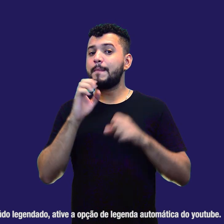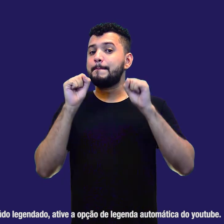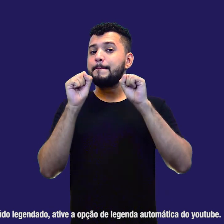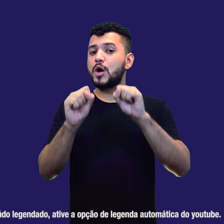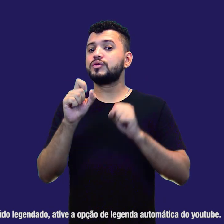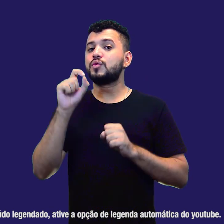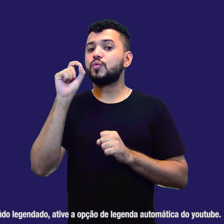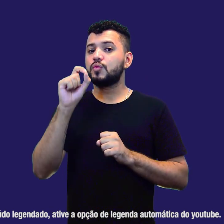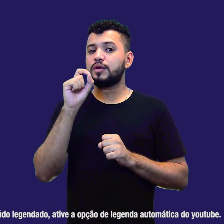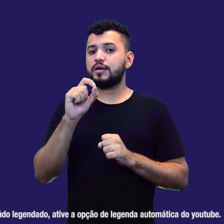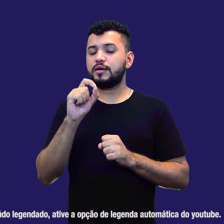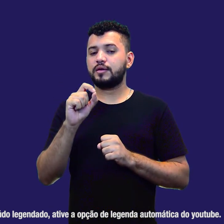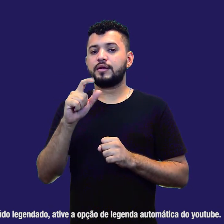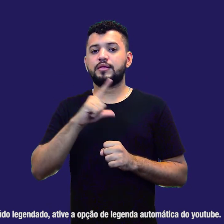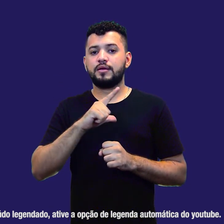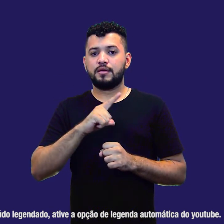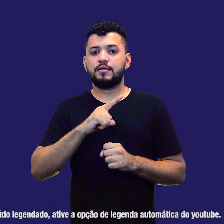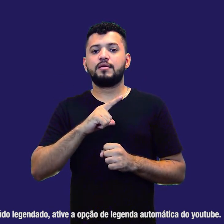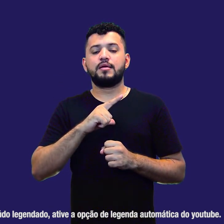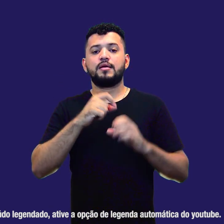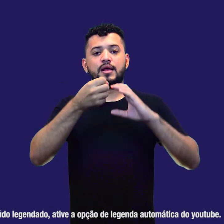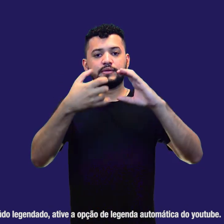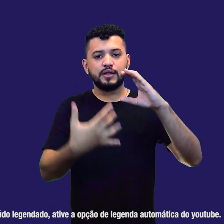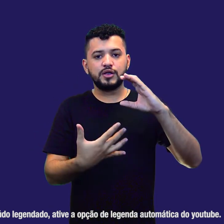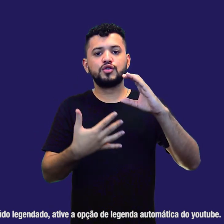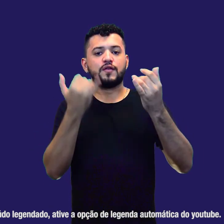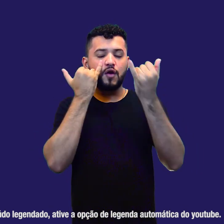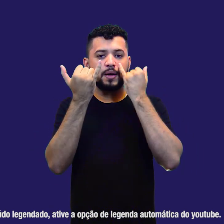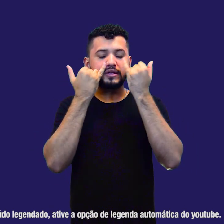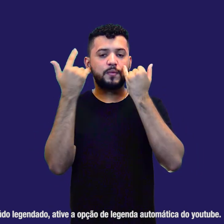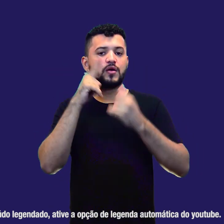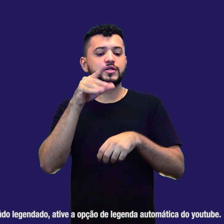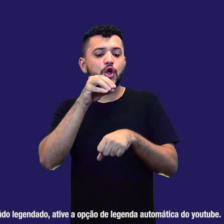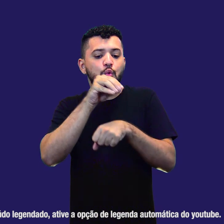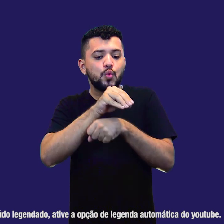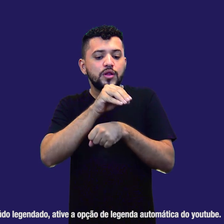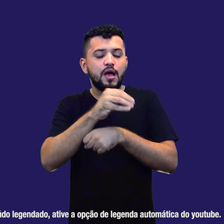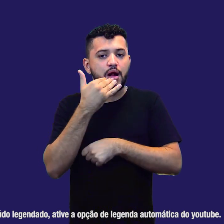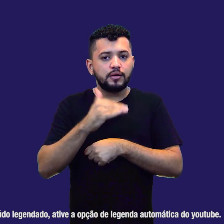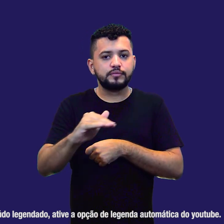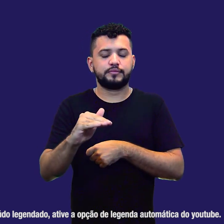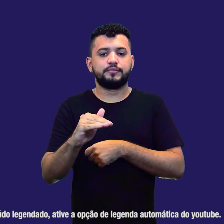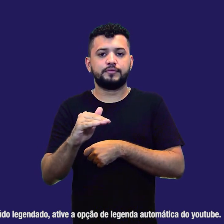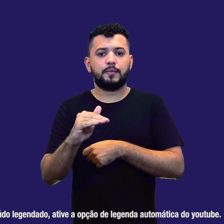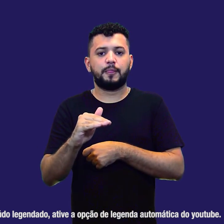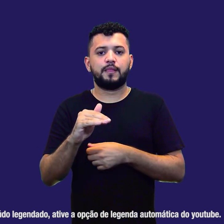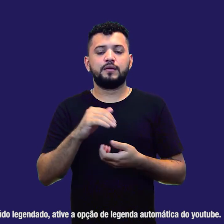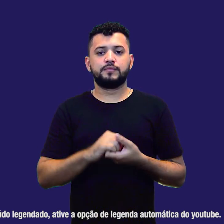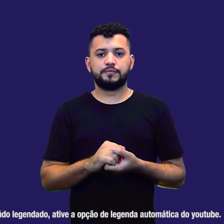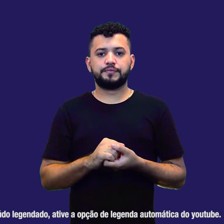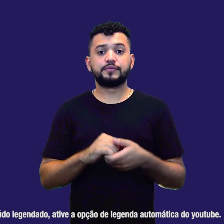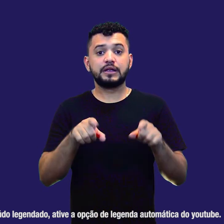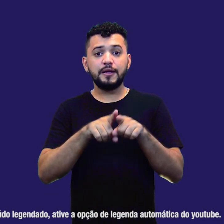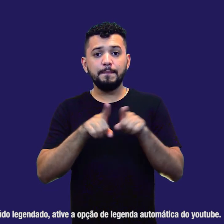tenham elementos para cuidar melhor dessa criança. Mas a gente sente que, trazendo de novo para as escolas